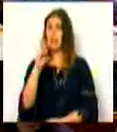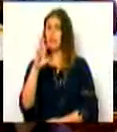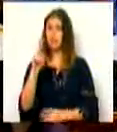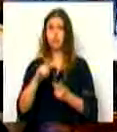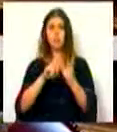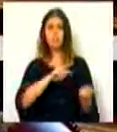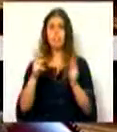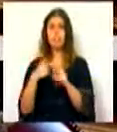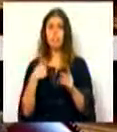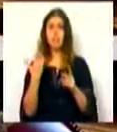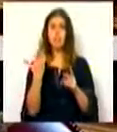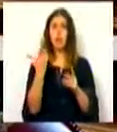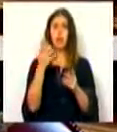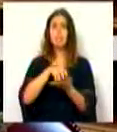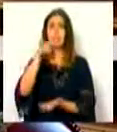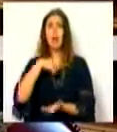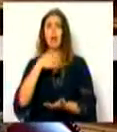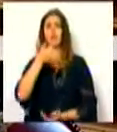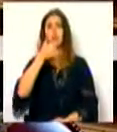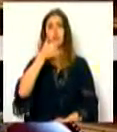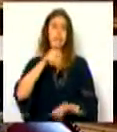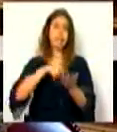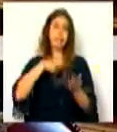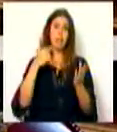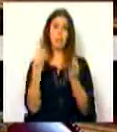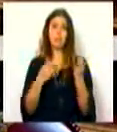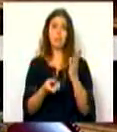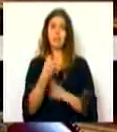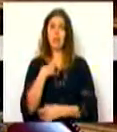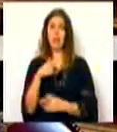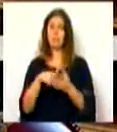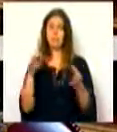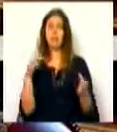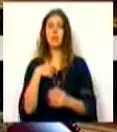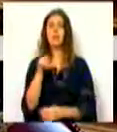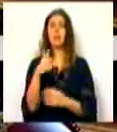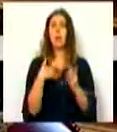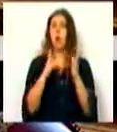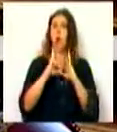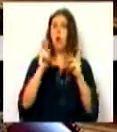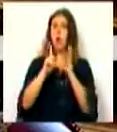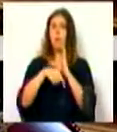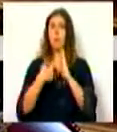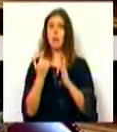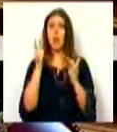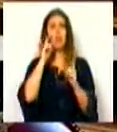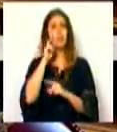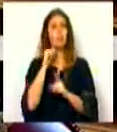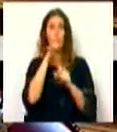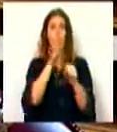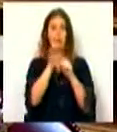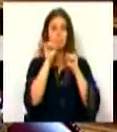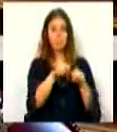para a região dos bairros norte-americanos que permitiram a criação do Chara Tech Island ou com o desenvolvimento de projetos como o Centro para a Defesa do Atlântico.